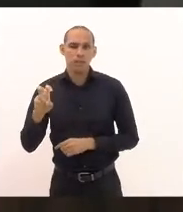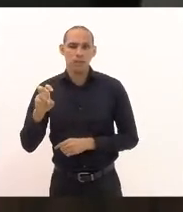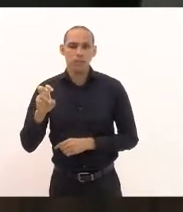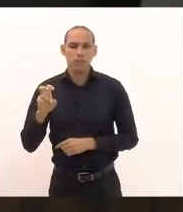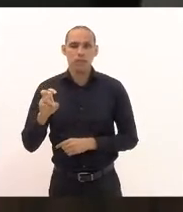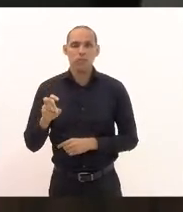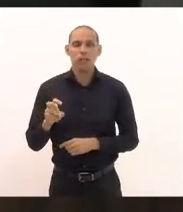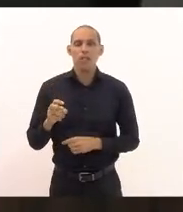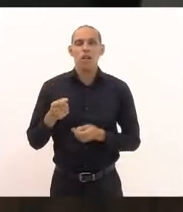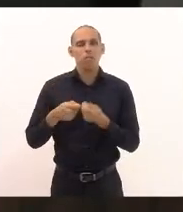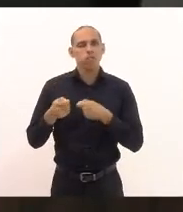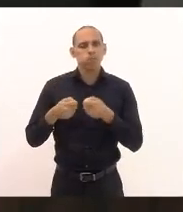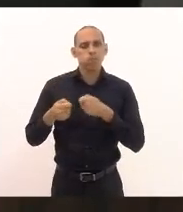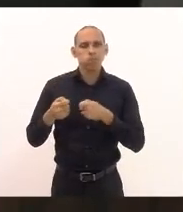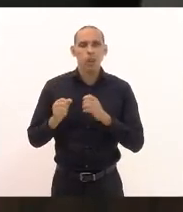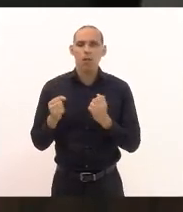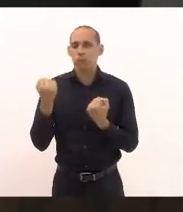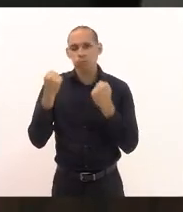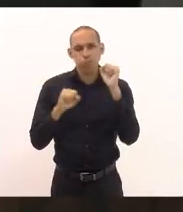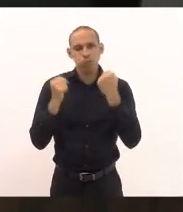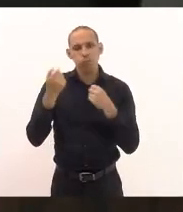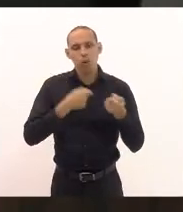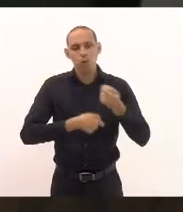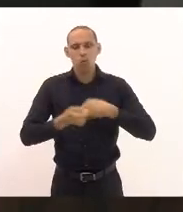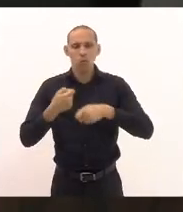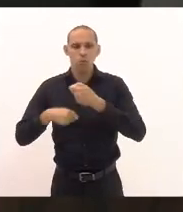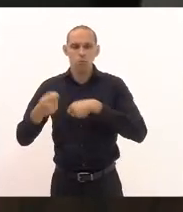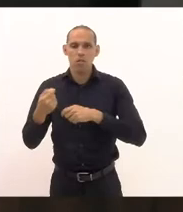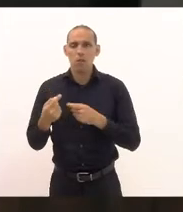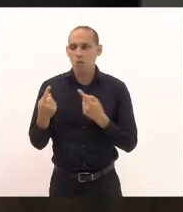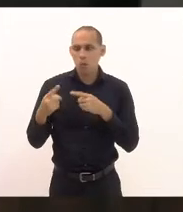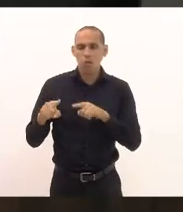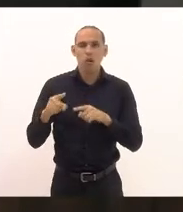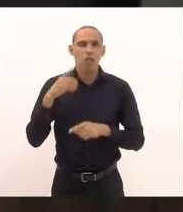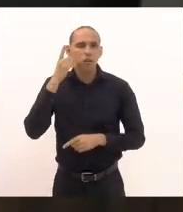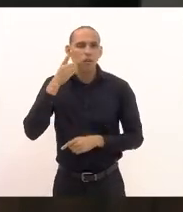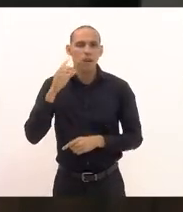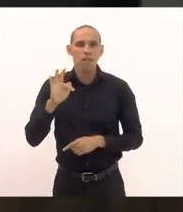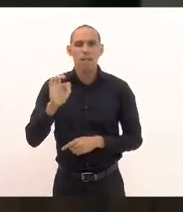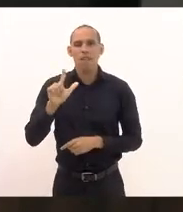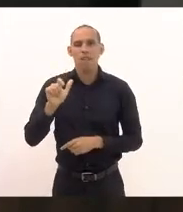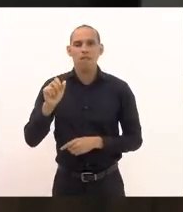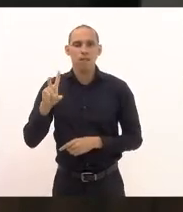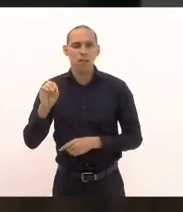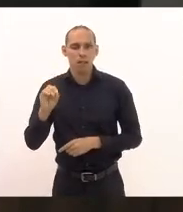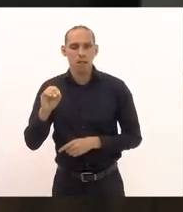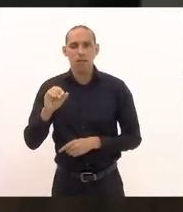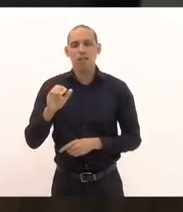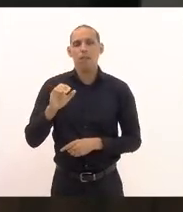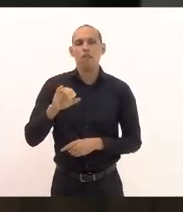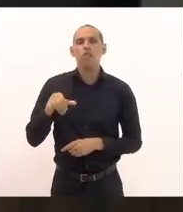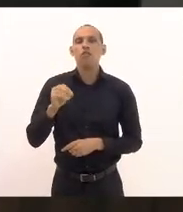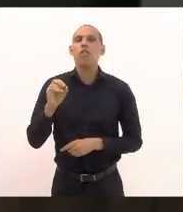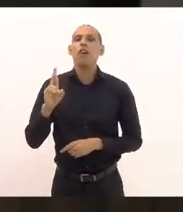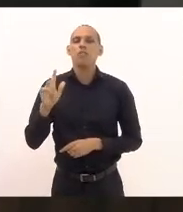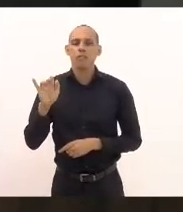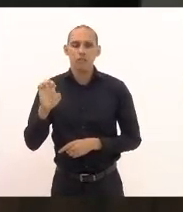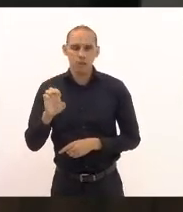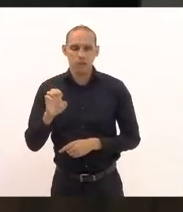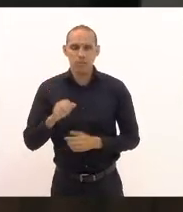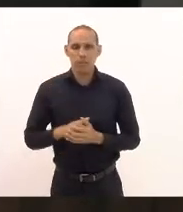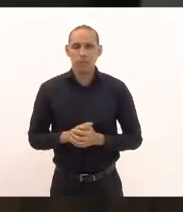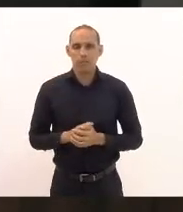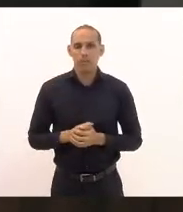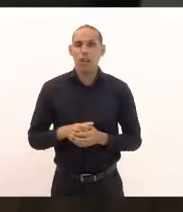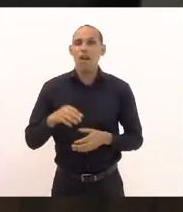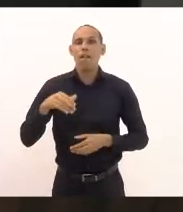Economia, Indústria e Comércio, contrário. Deputado Jorge Felipe Neto, Thiago Pompoli e Célia Jordão. Em votação, parecer da Comissão de